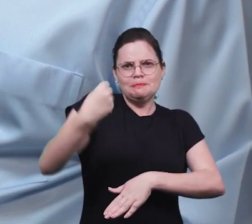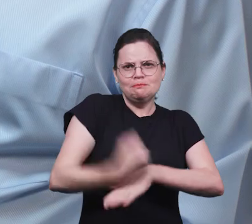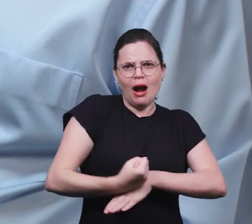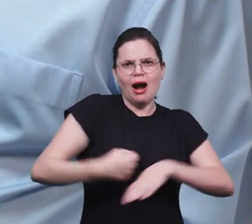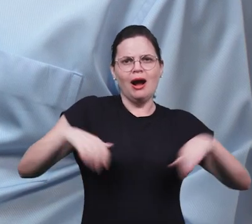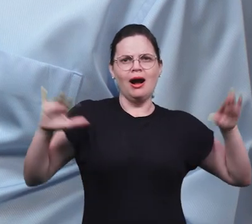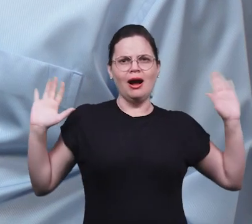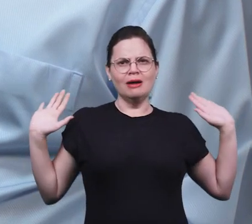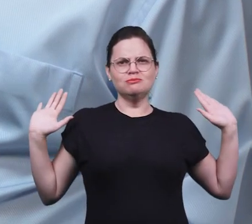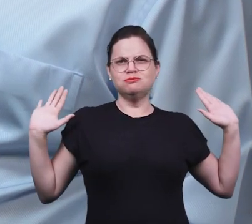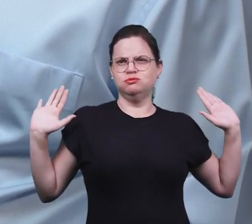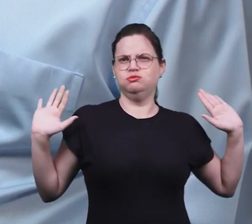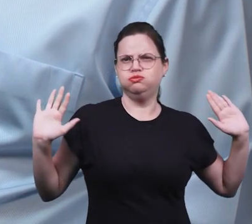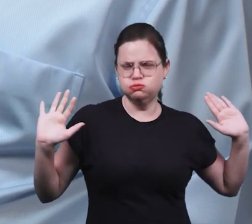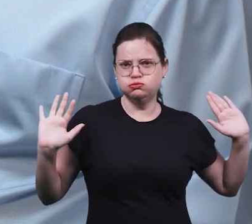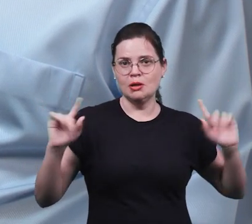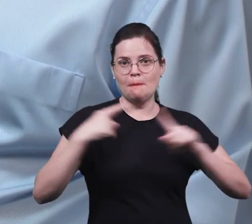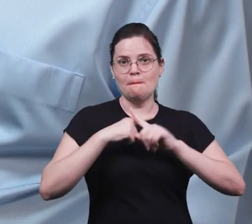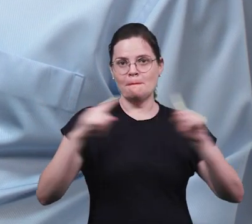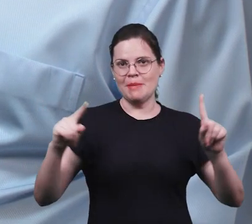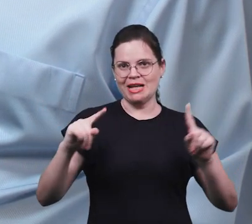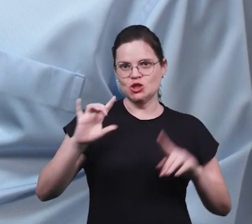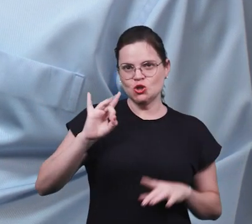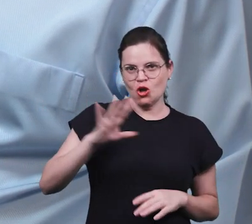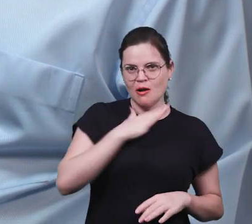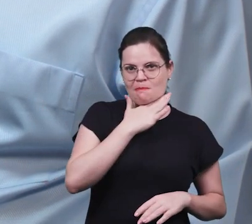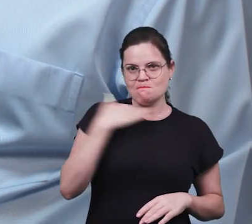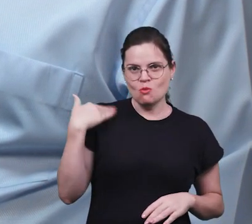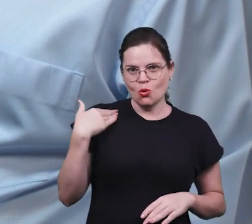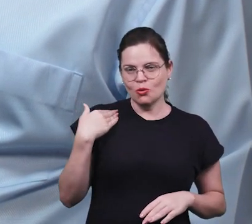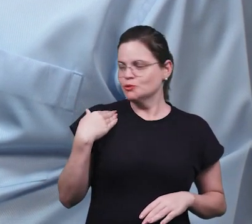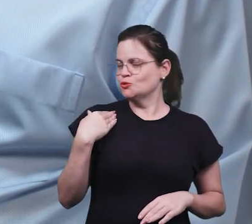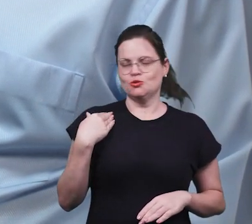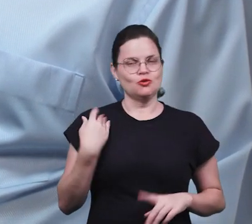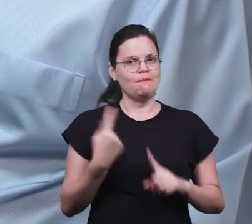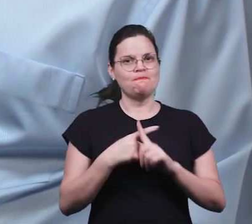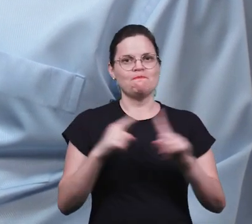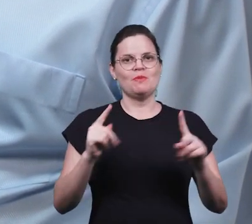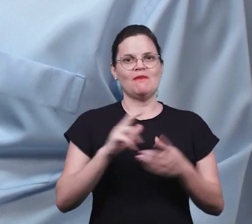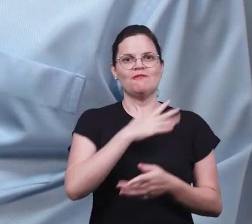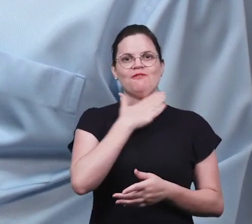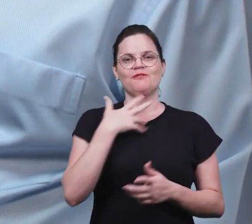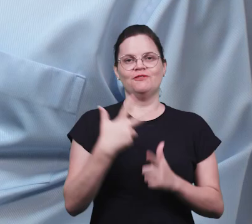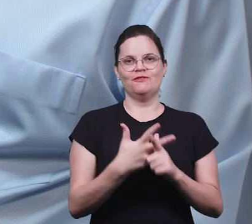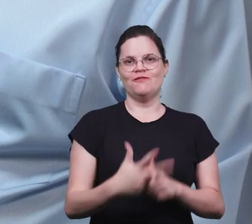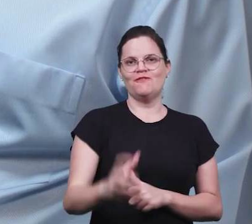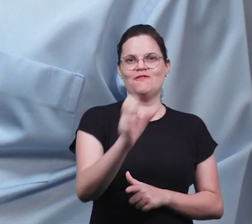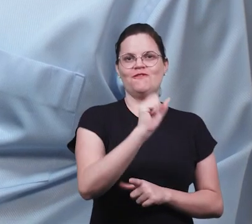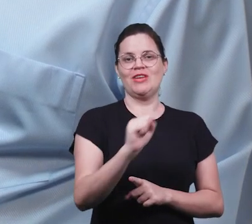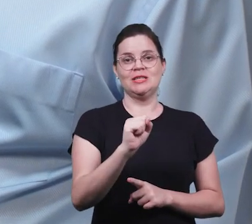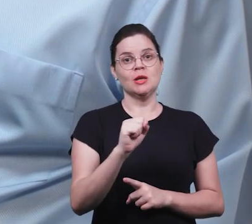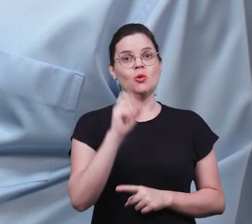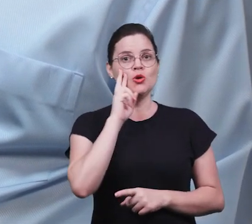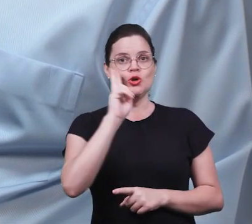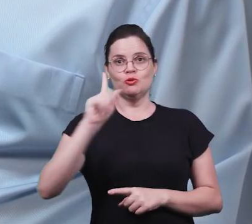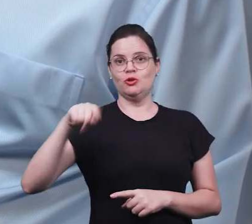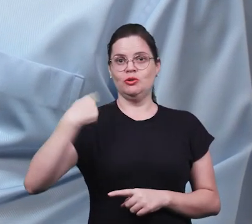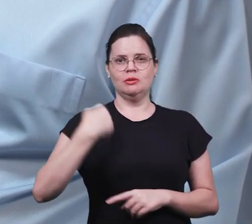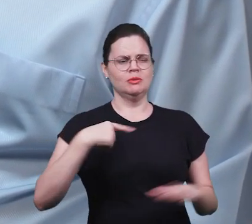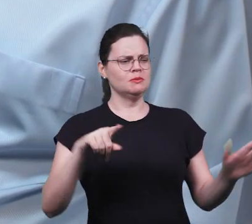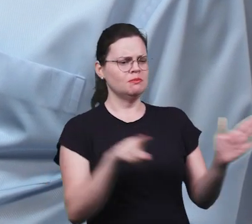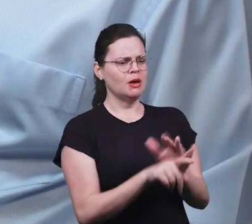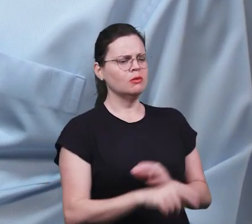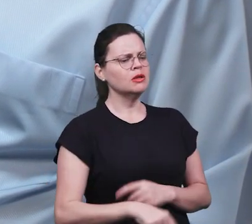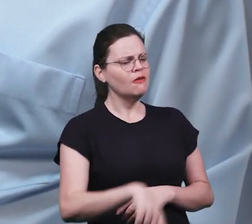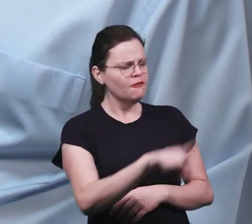a cabeça da serpente. Onde está a morte, o teu aguilhão, tragada foi a morte na vitória. Glória a